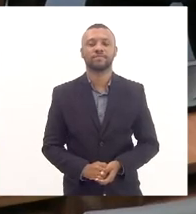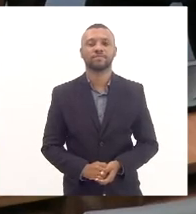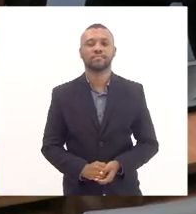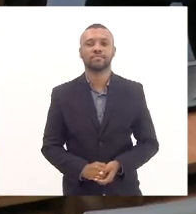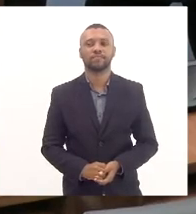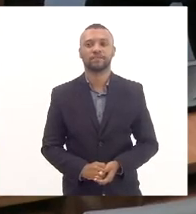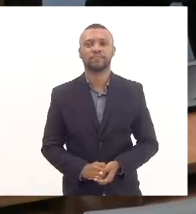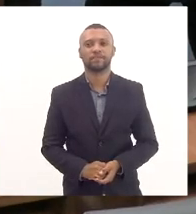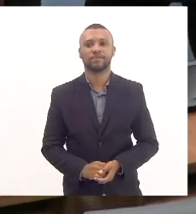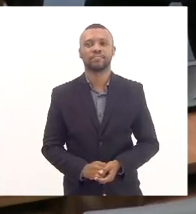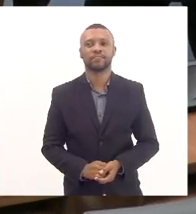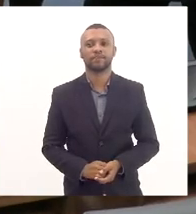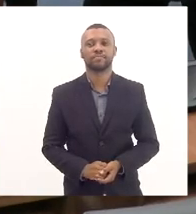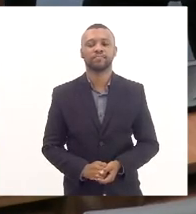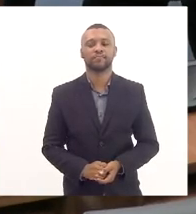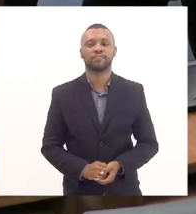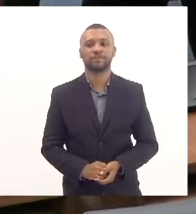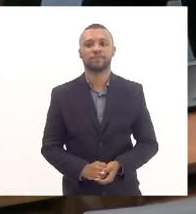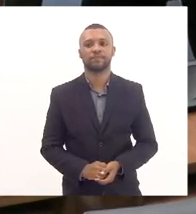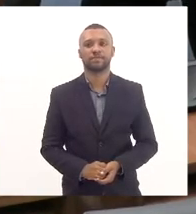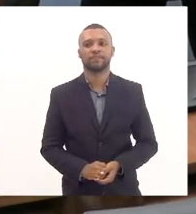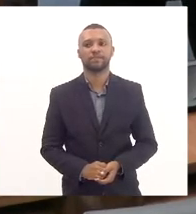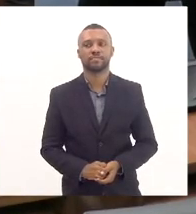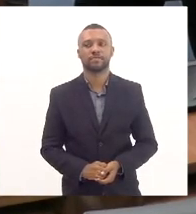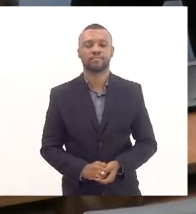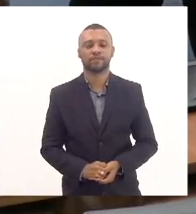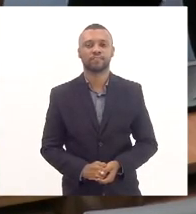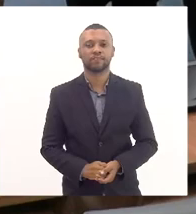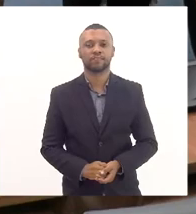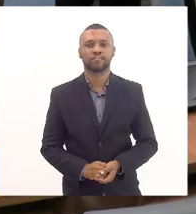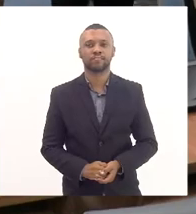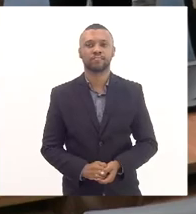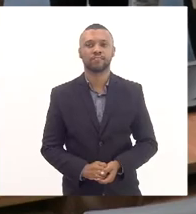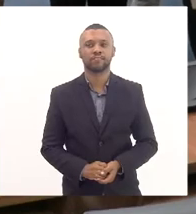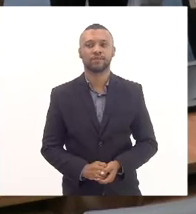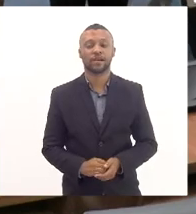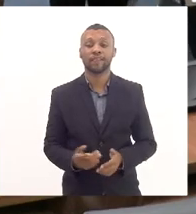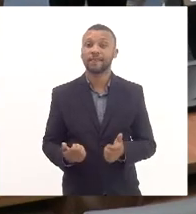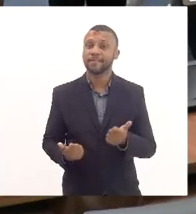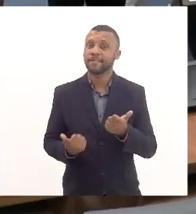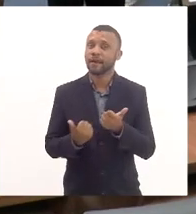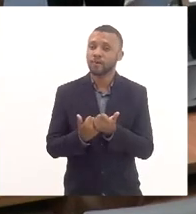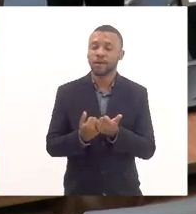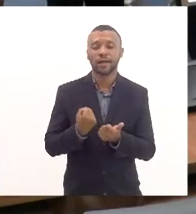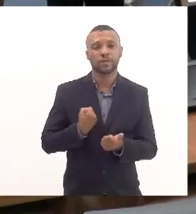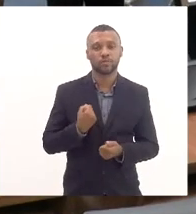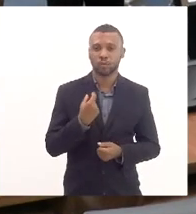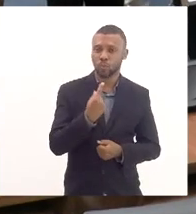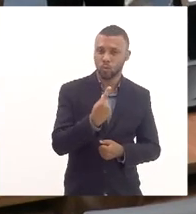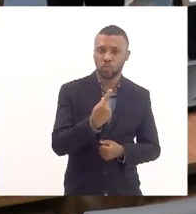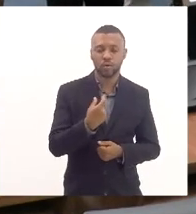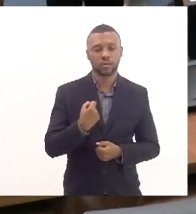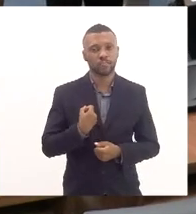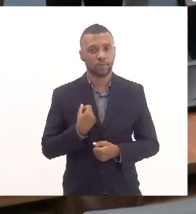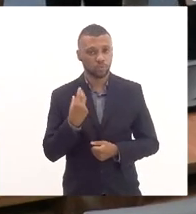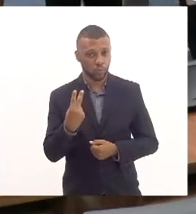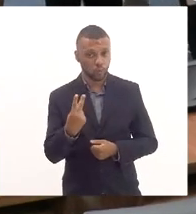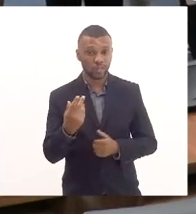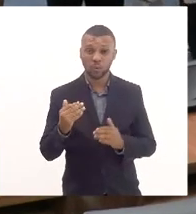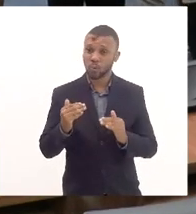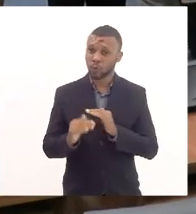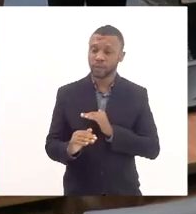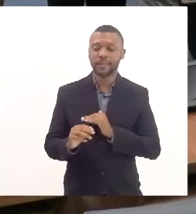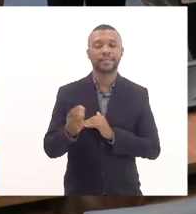E aí eu vou lá ver algum e dois contra três isso que eu entendi